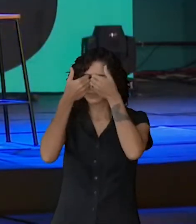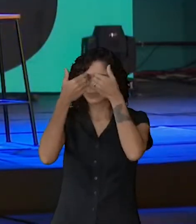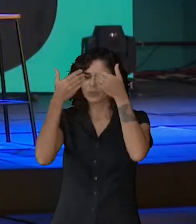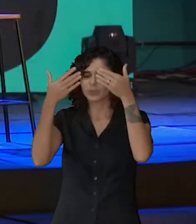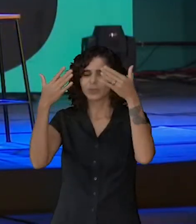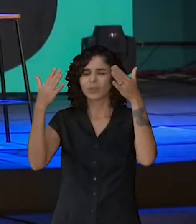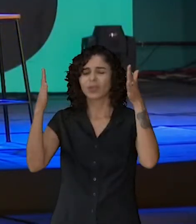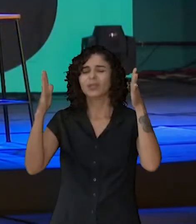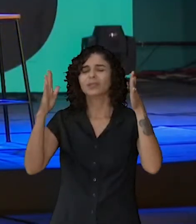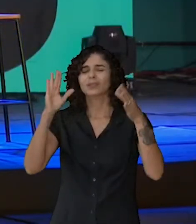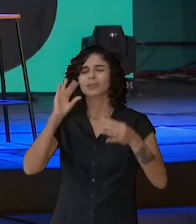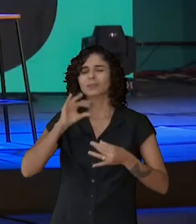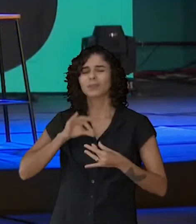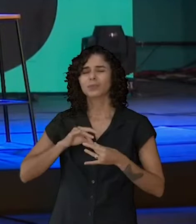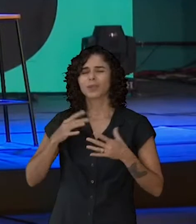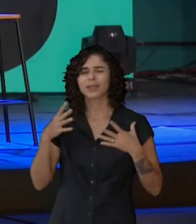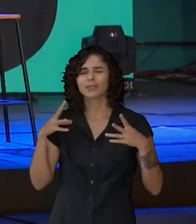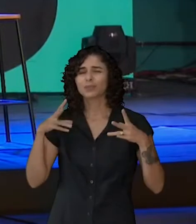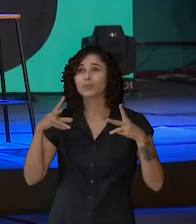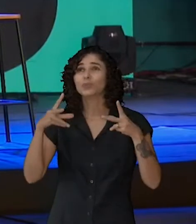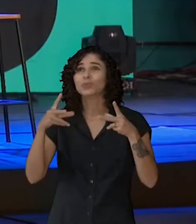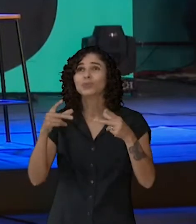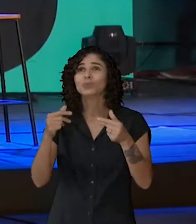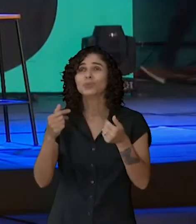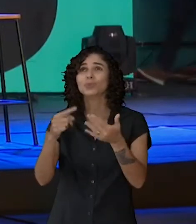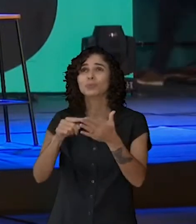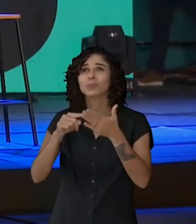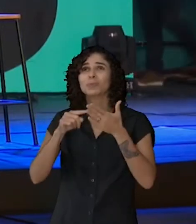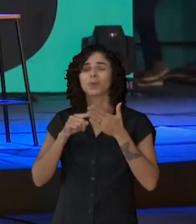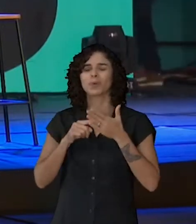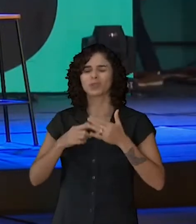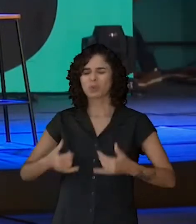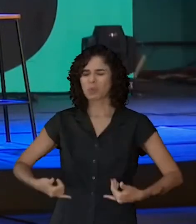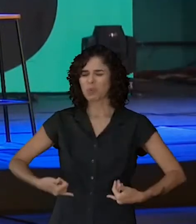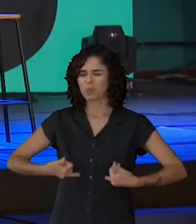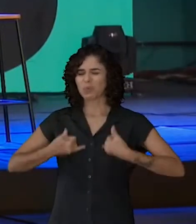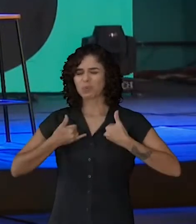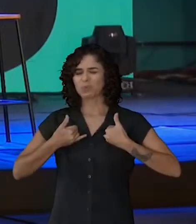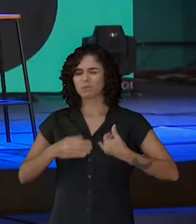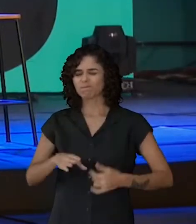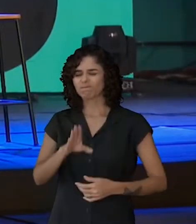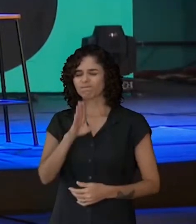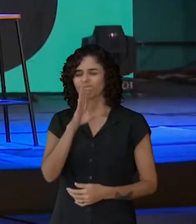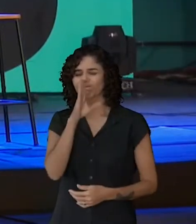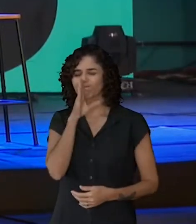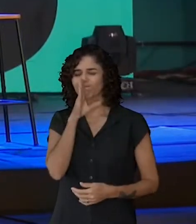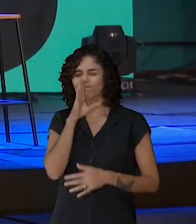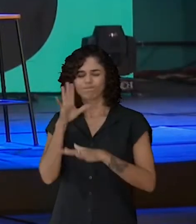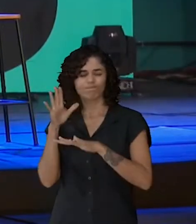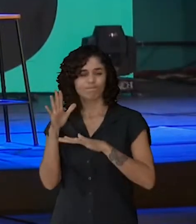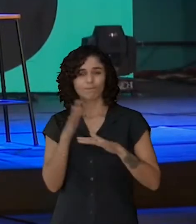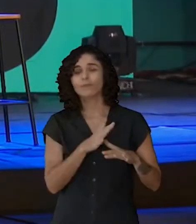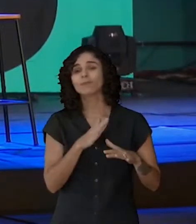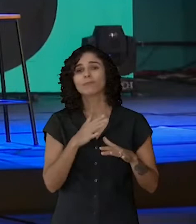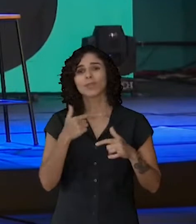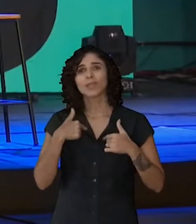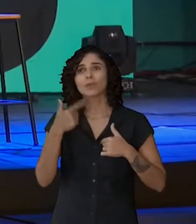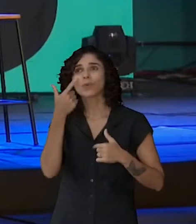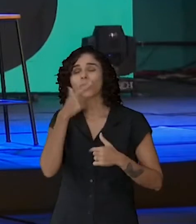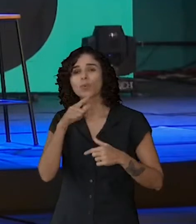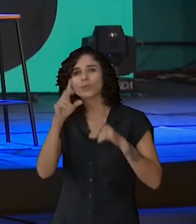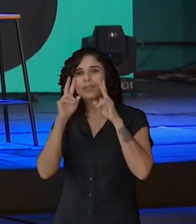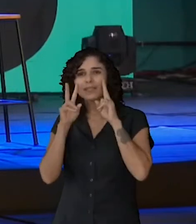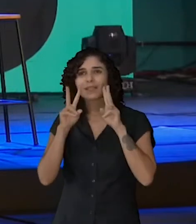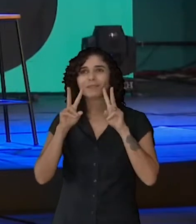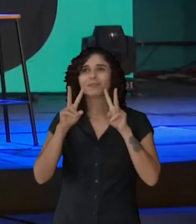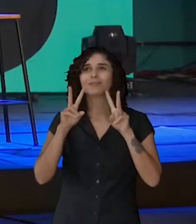espirituais e silencia todo o meu orgulho, para que eu veja da